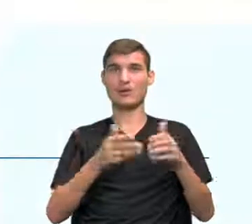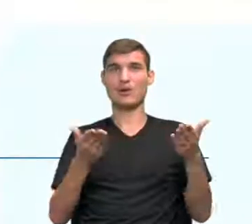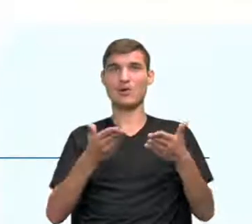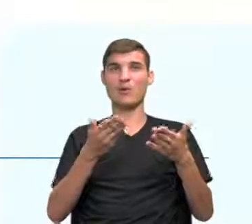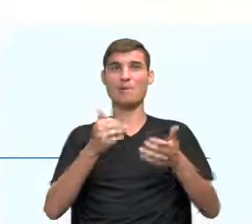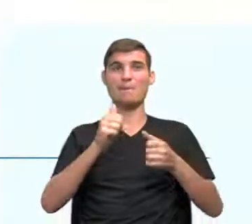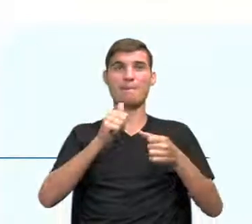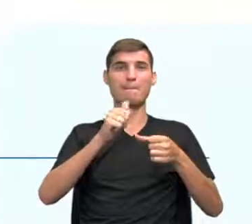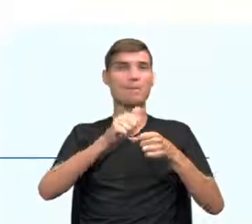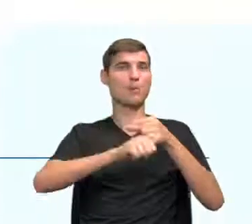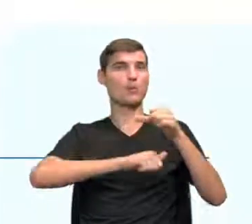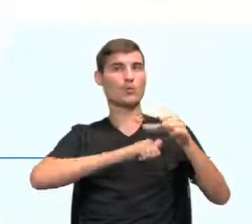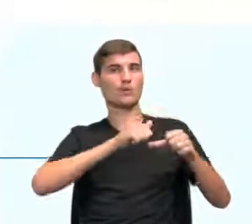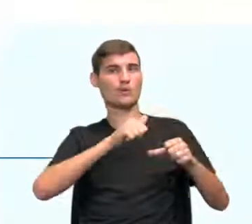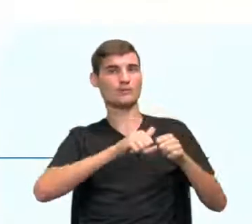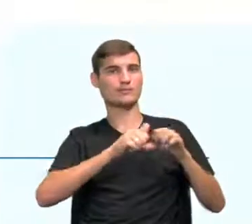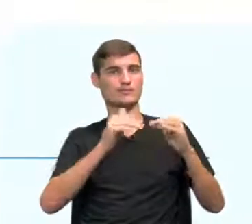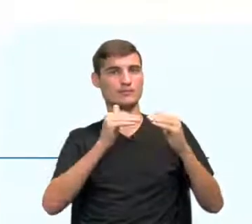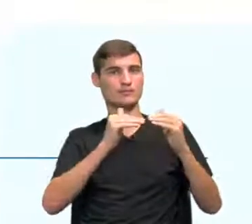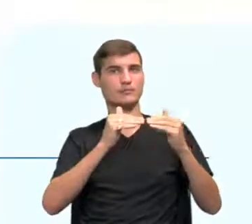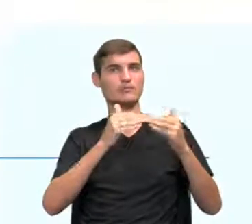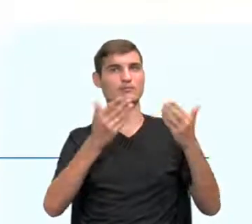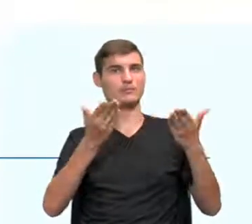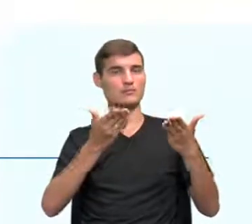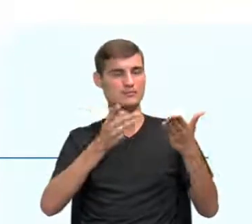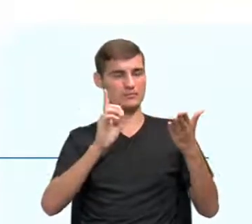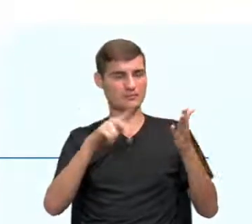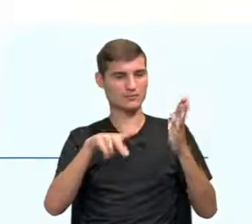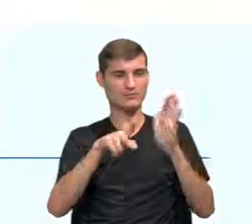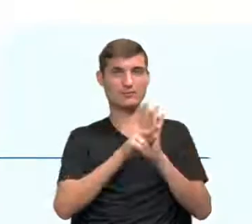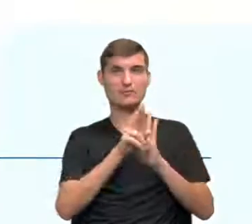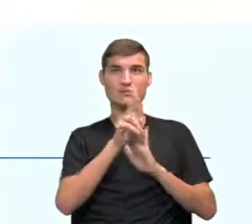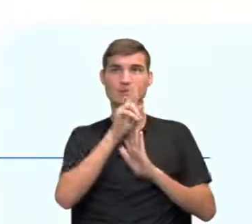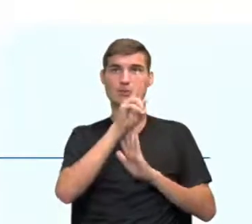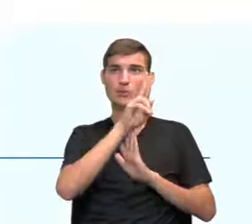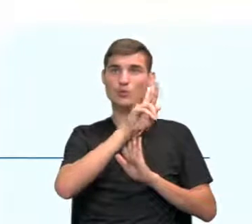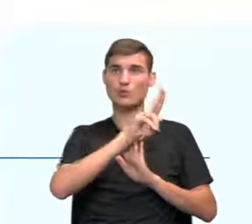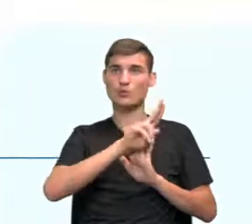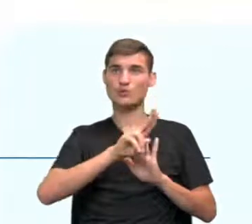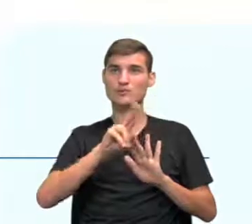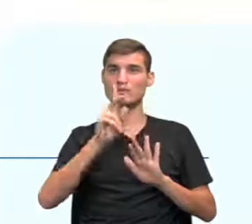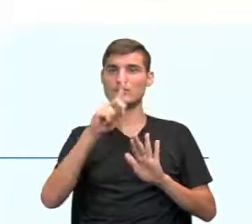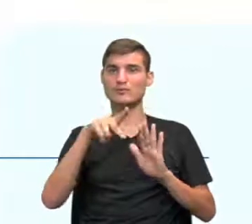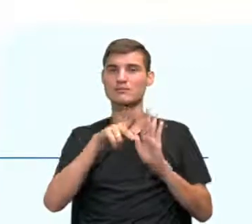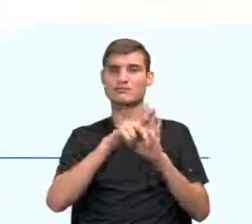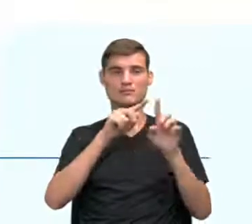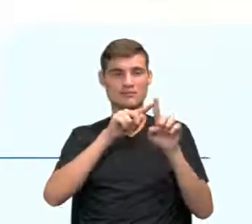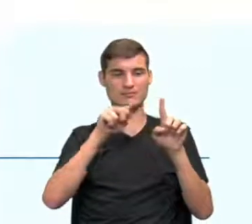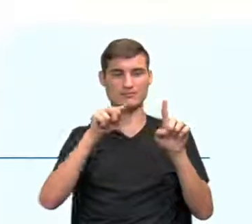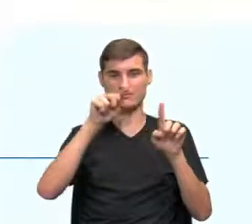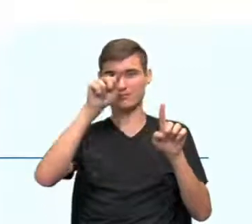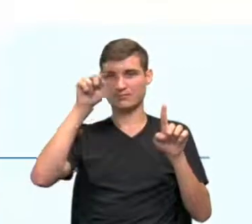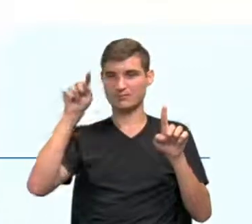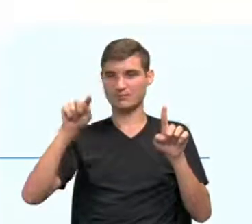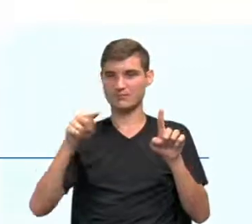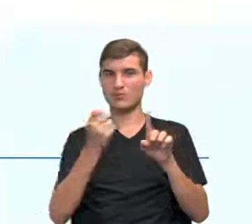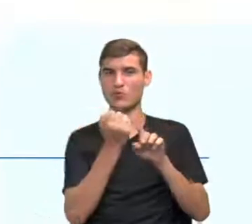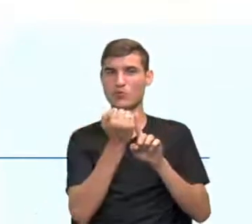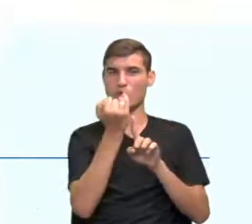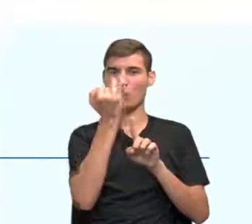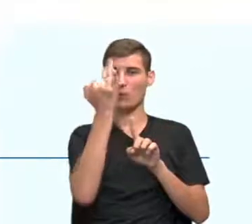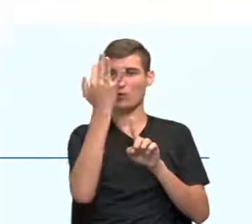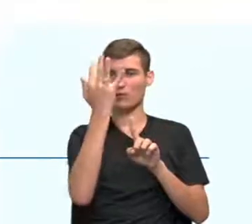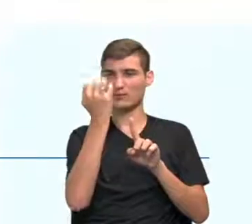Esquece portadora analógica. Agora, a minha portadora, ela é um trem de pulso.